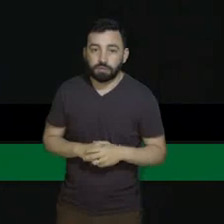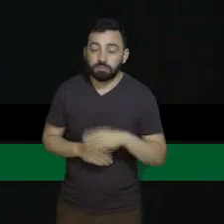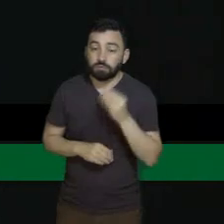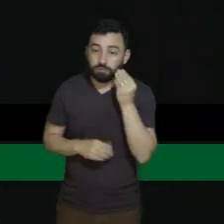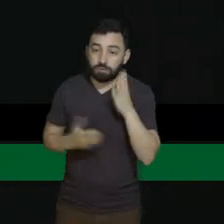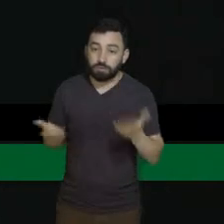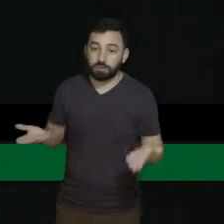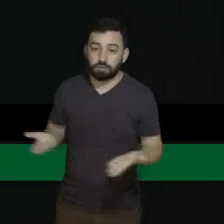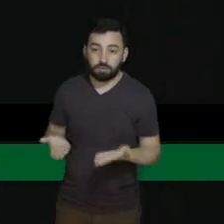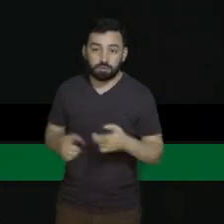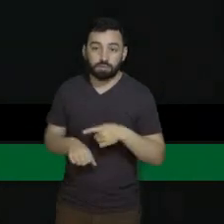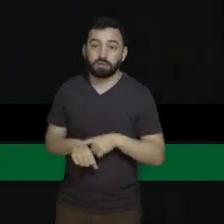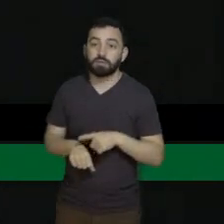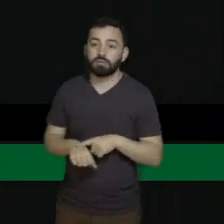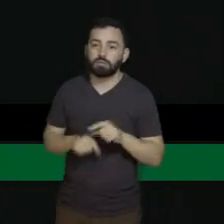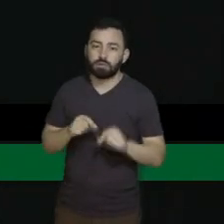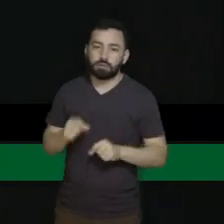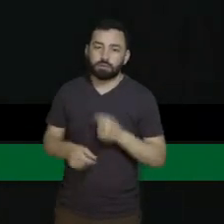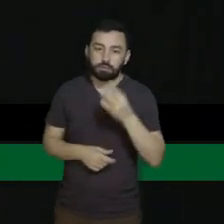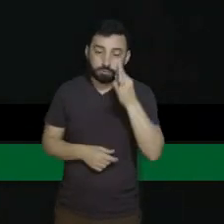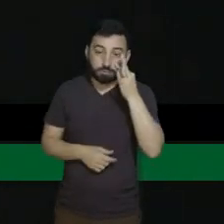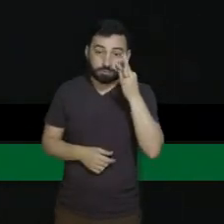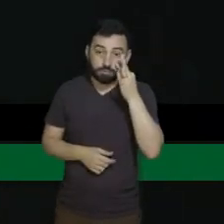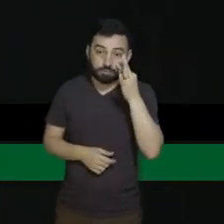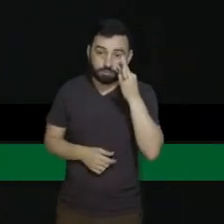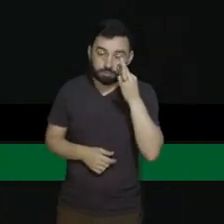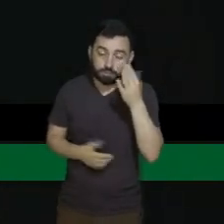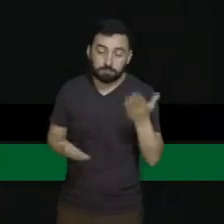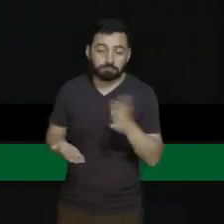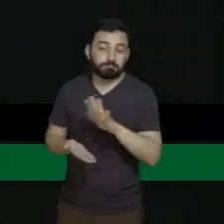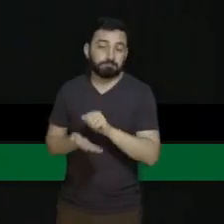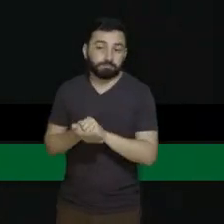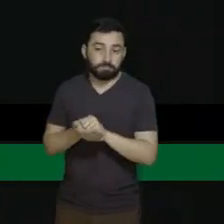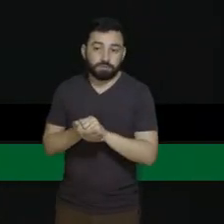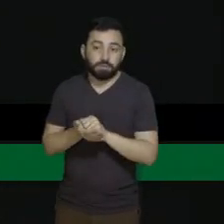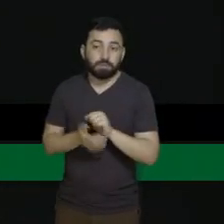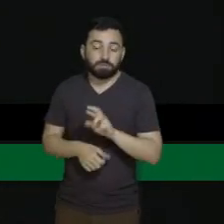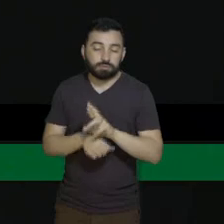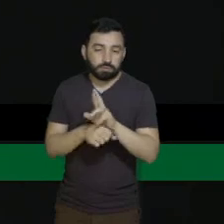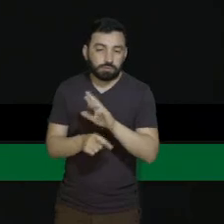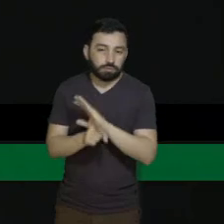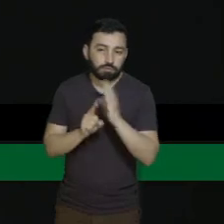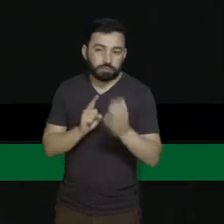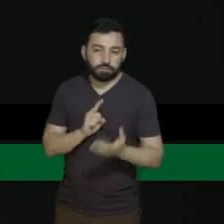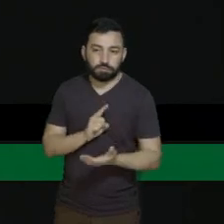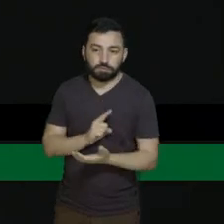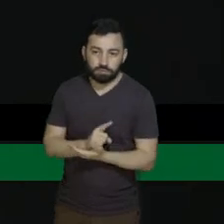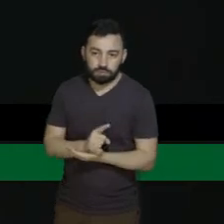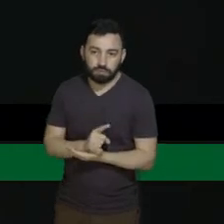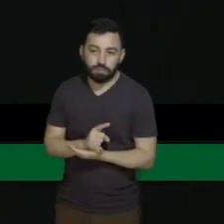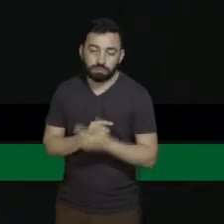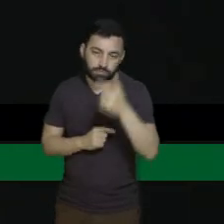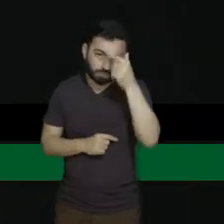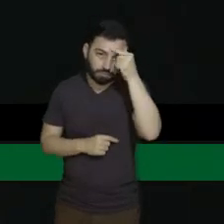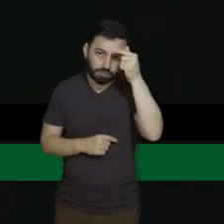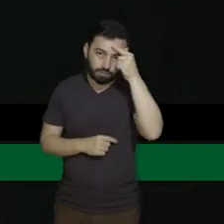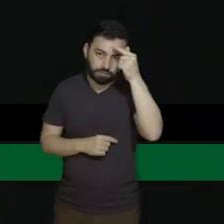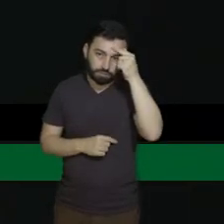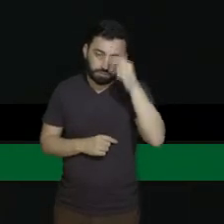esta oportunidade de presencialmente registrar em nome da comunidade universitária da